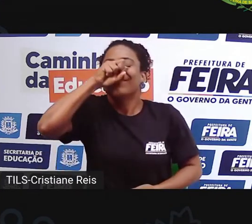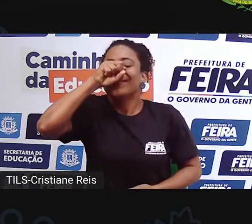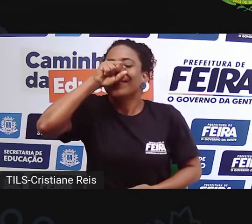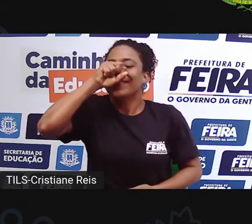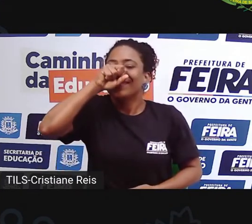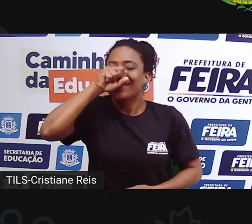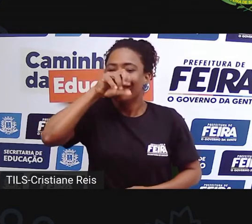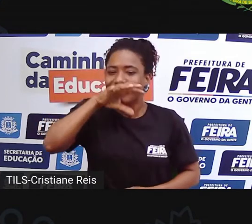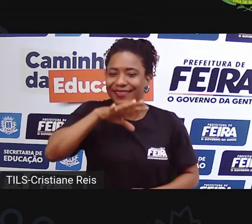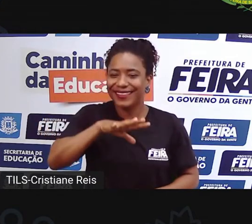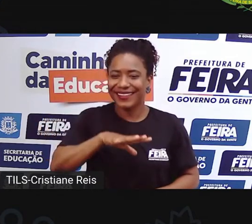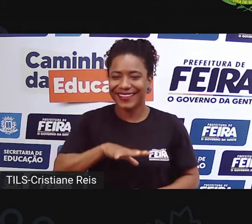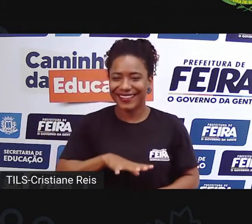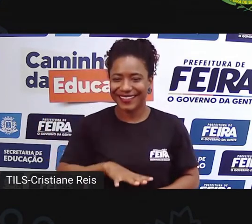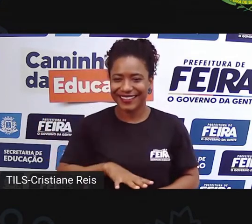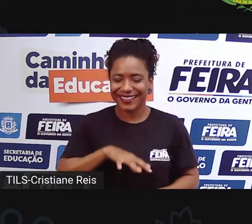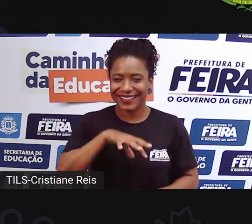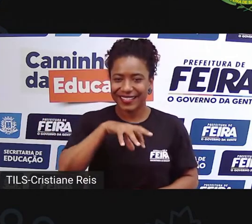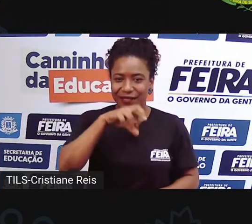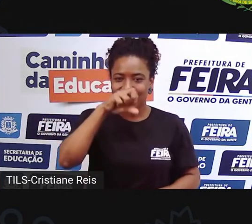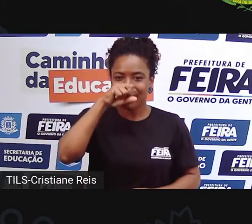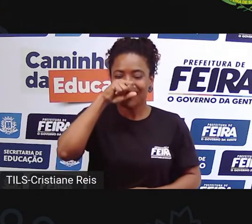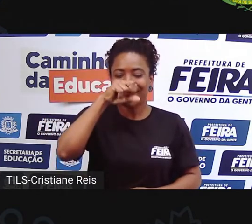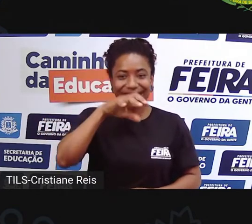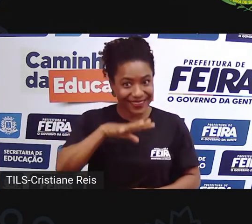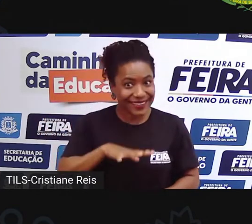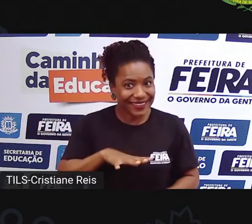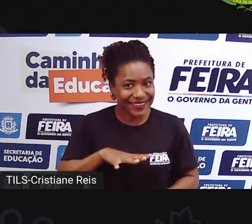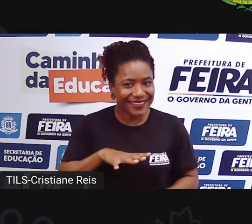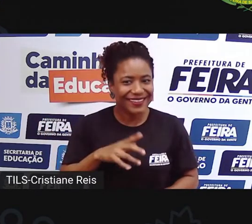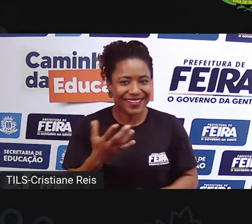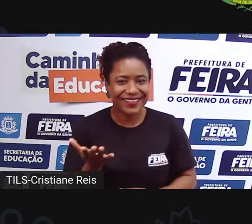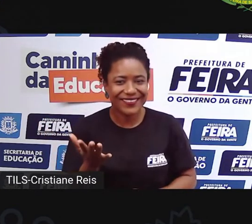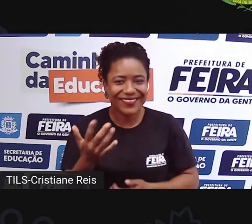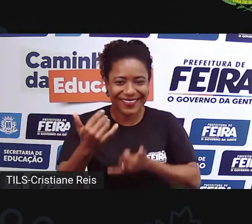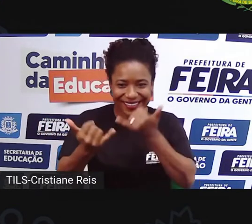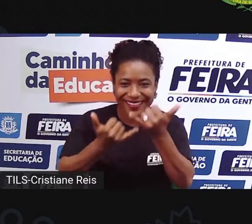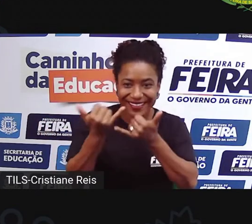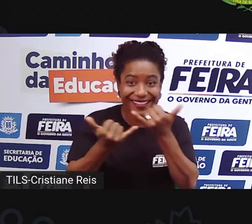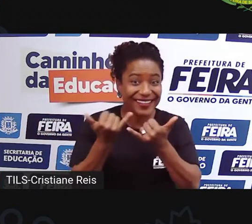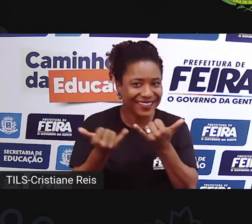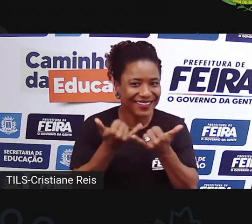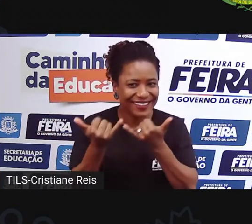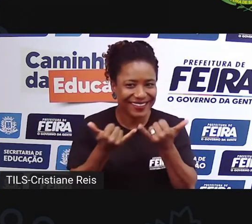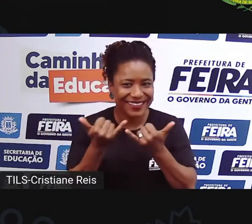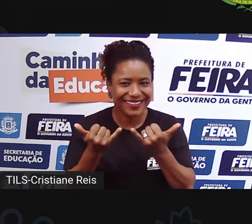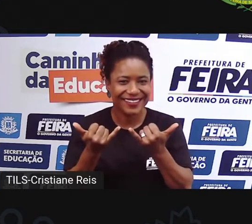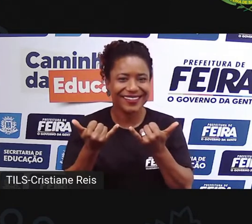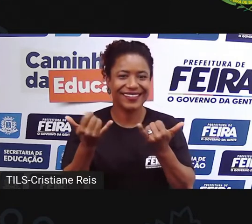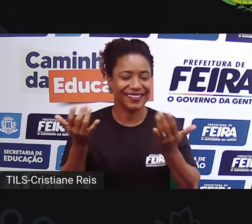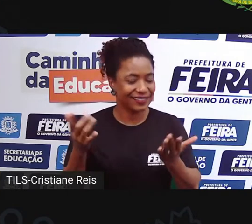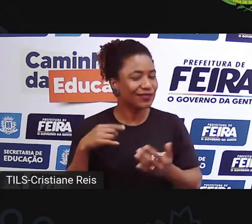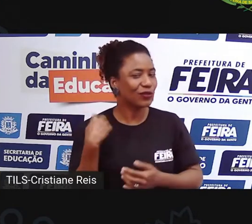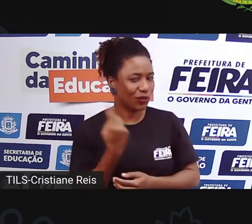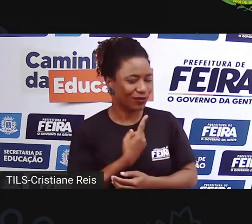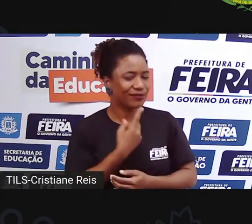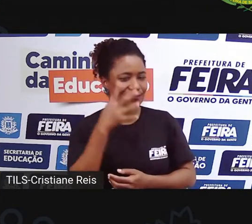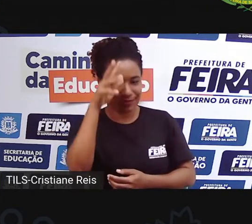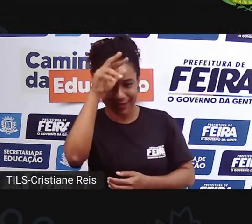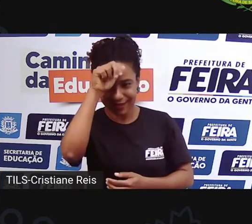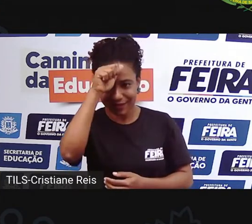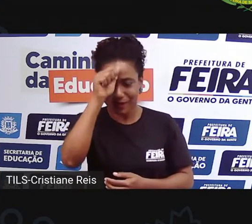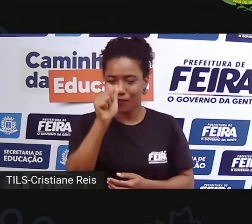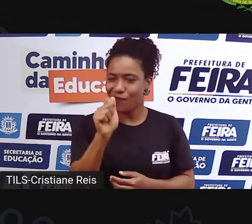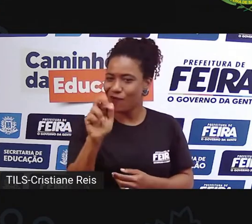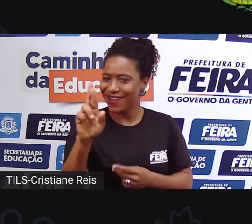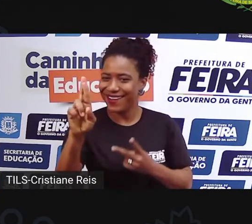Inspira e expira. Isso mesmo, meninada! Já aprendemos muito sobre o ar,